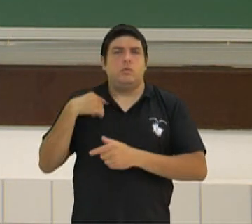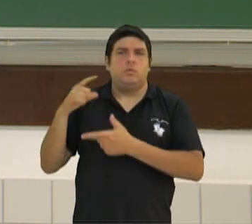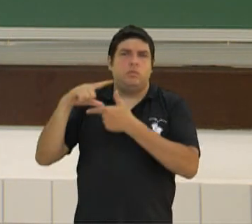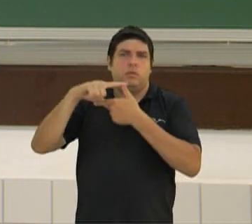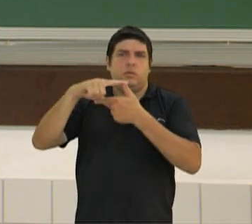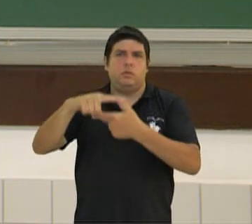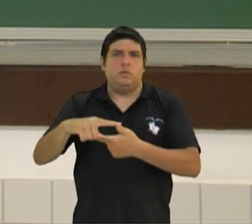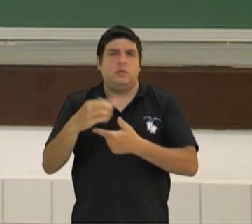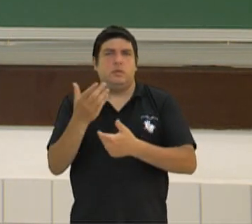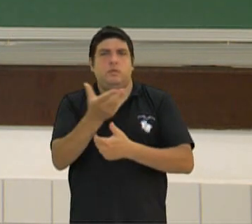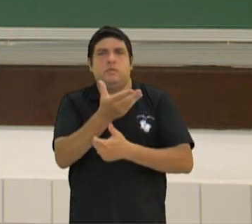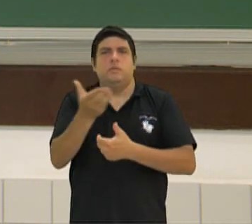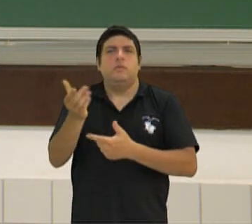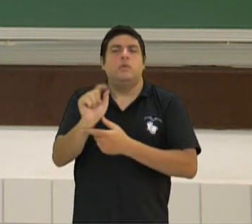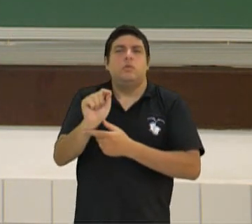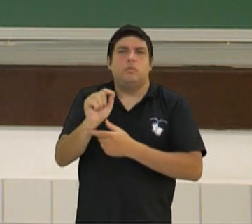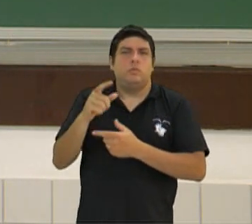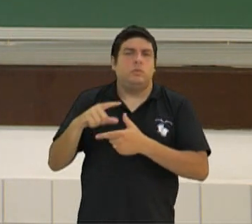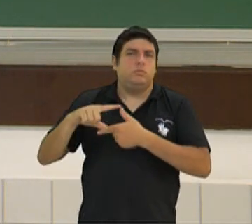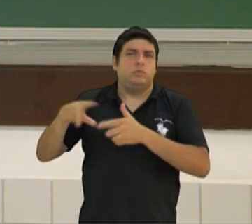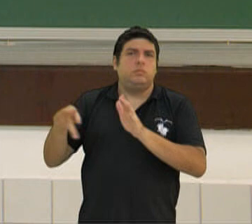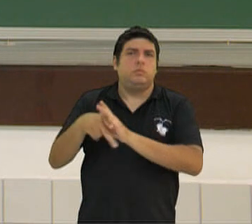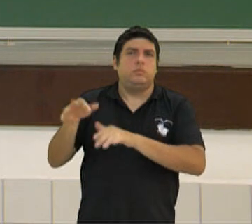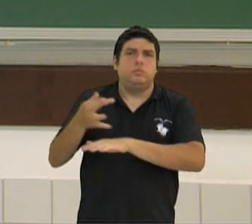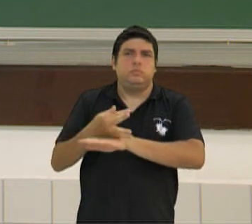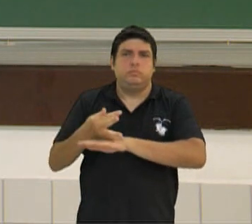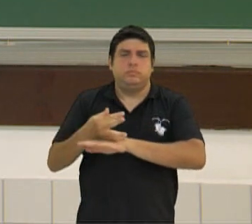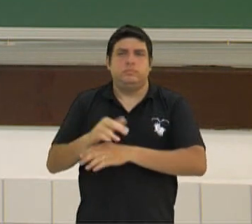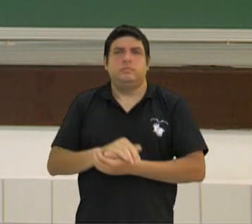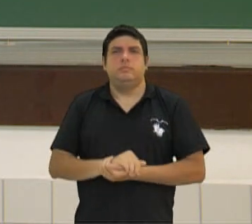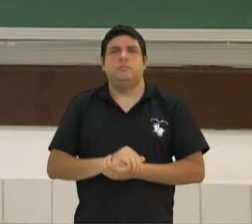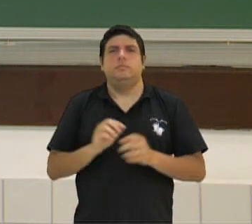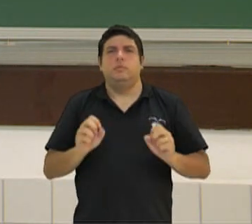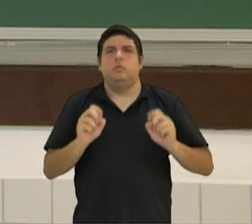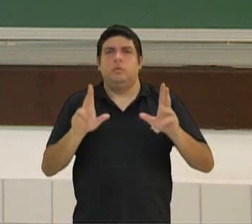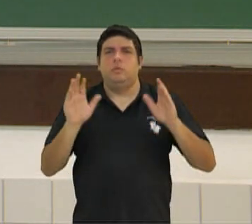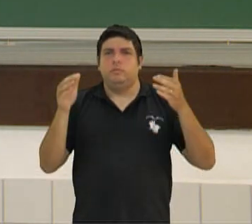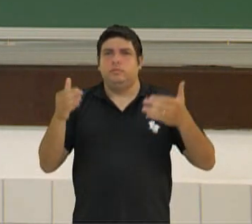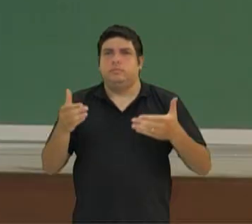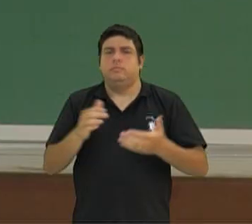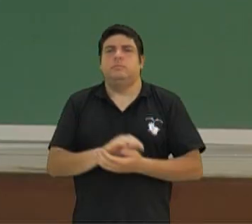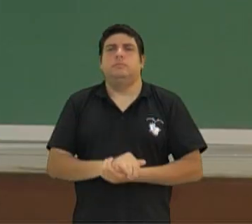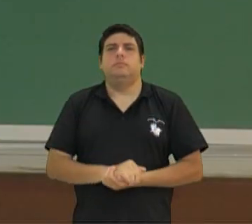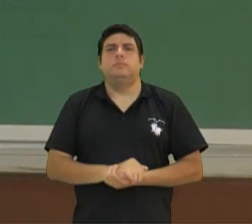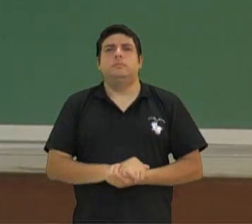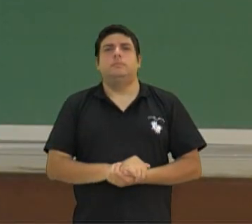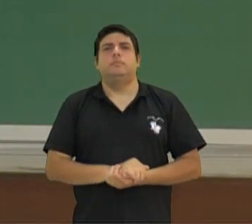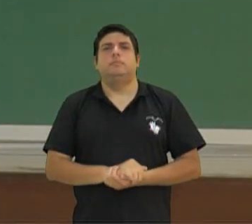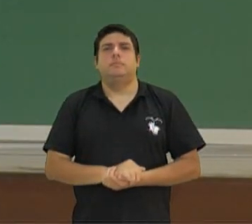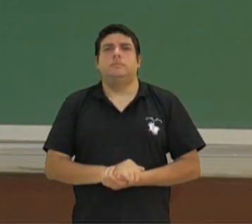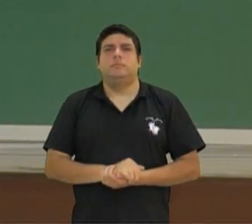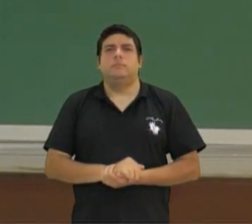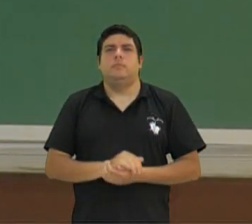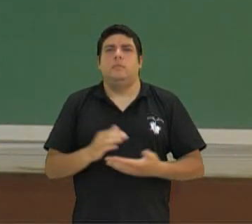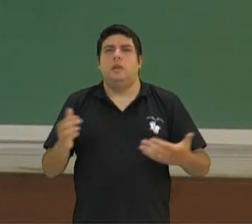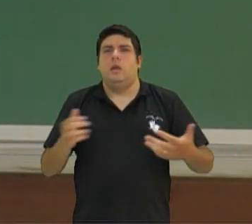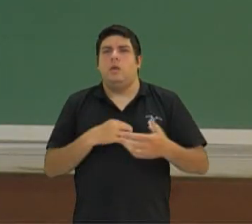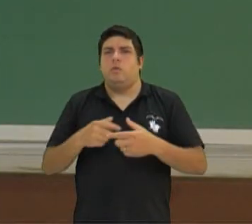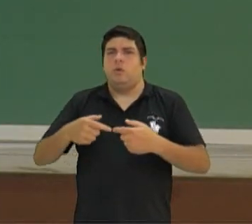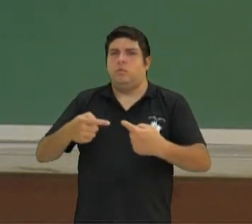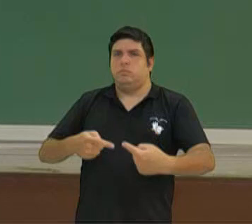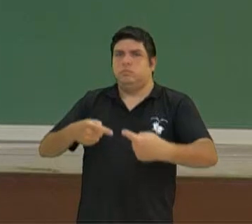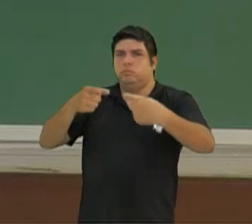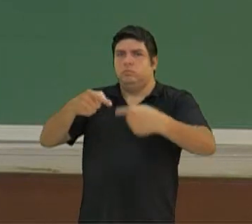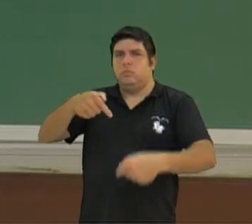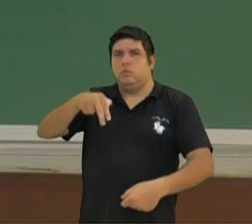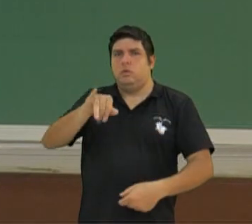do feriado, beleza? Então, bora seguir. O nosso quiz vai ser uma